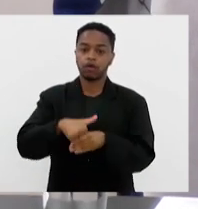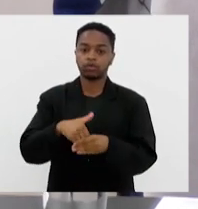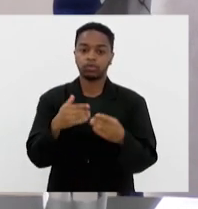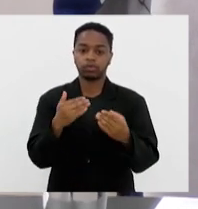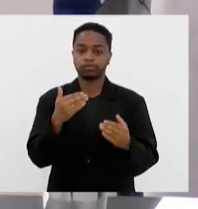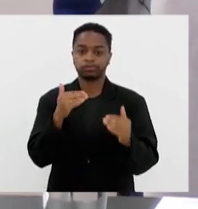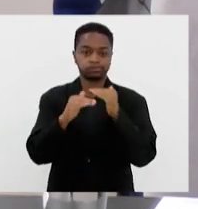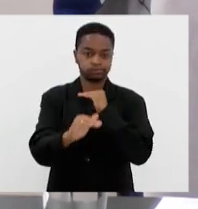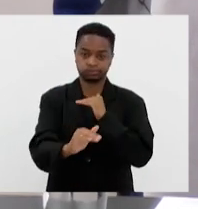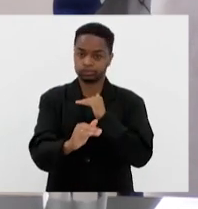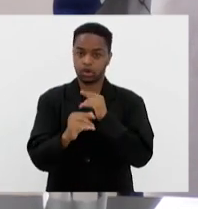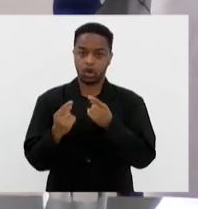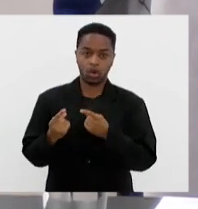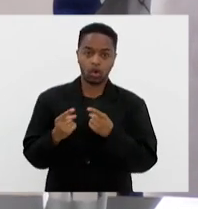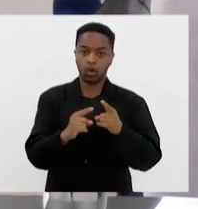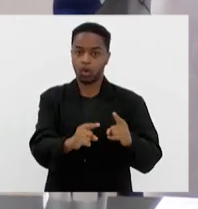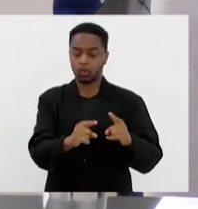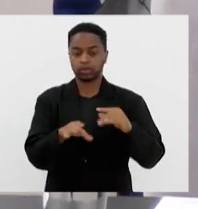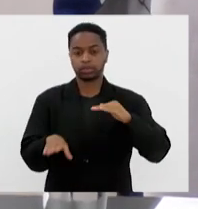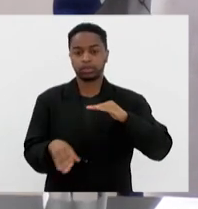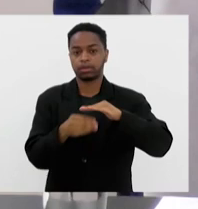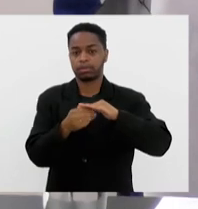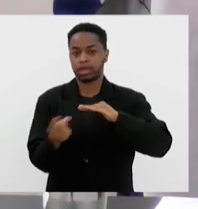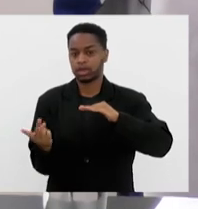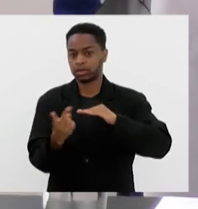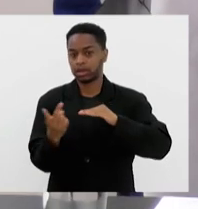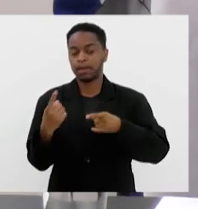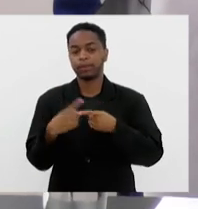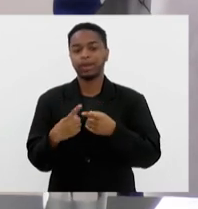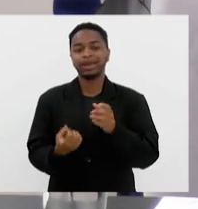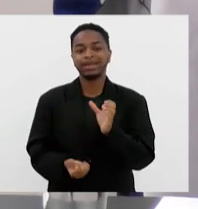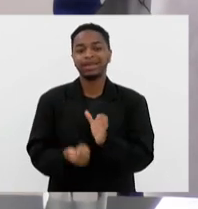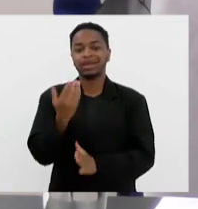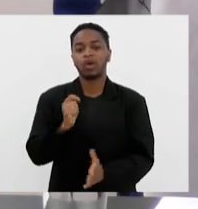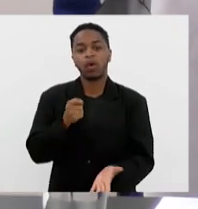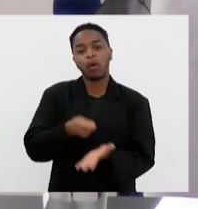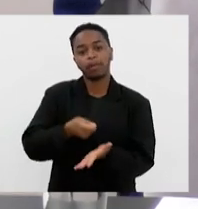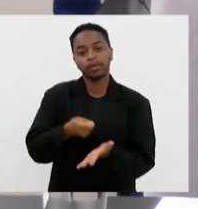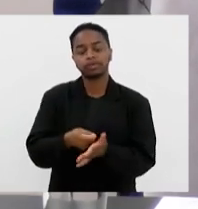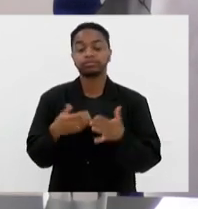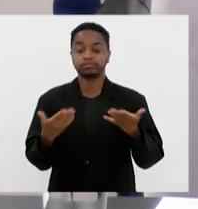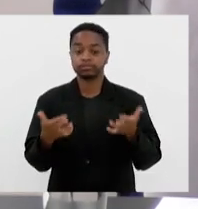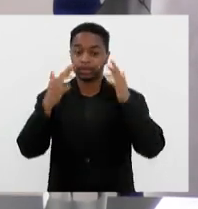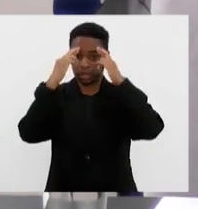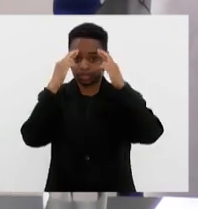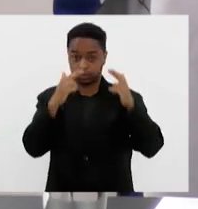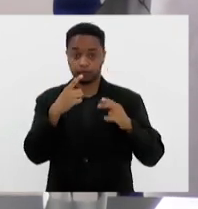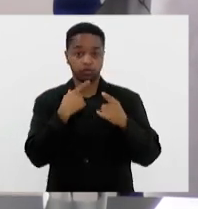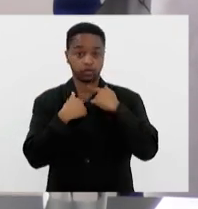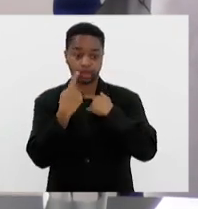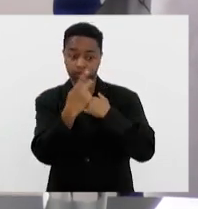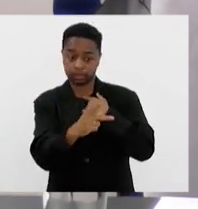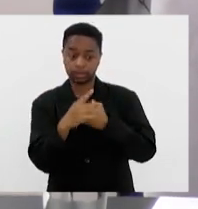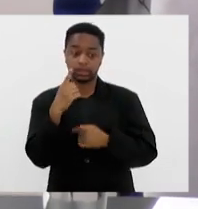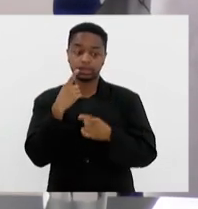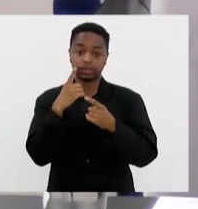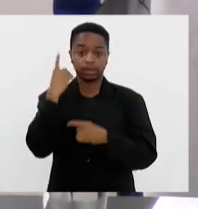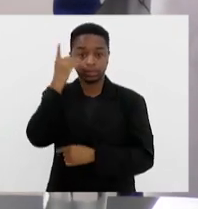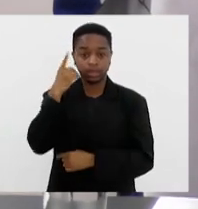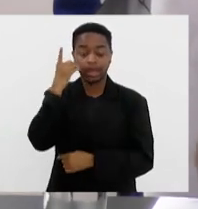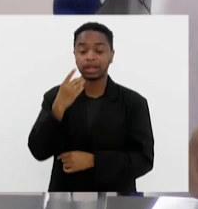divergente, contrário a essas emendas que criam obrigações, respeitando o desejo da deputada de tão somente criar